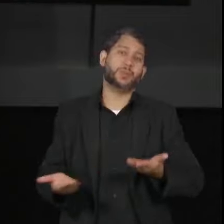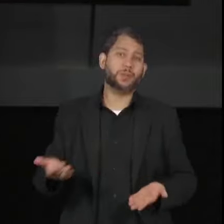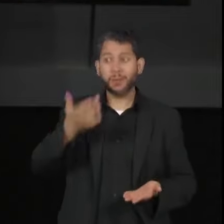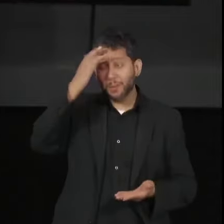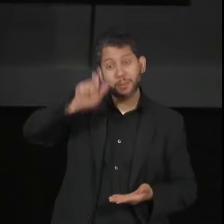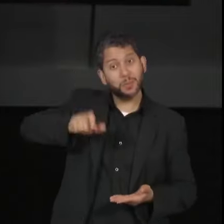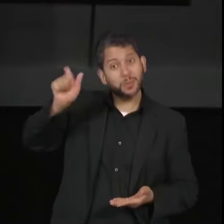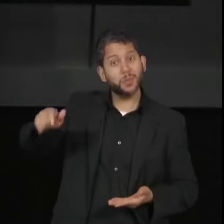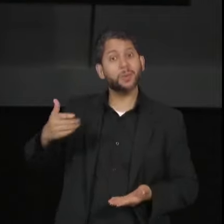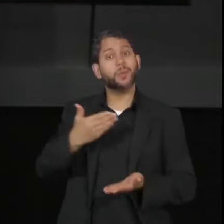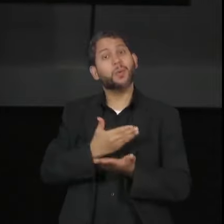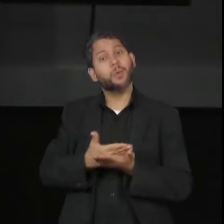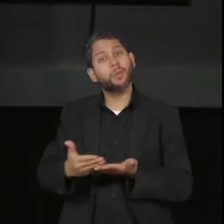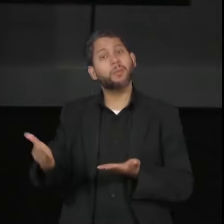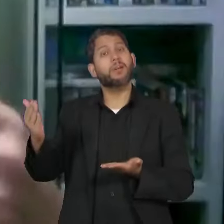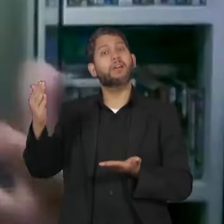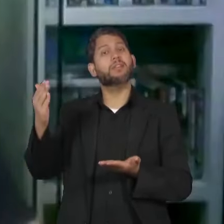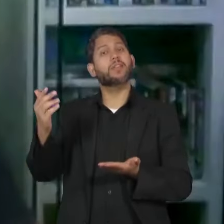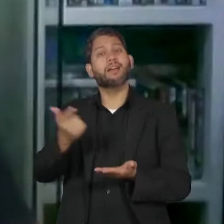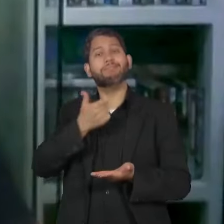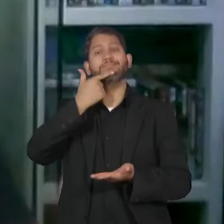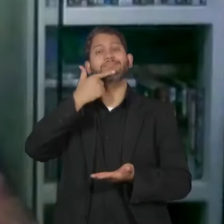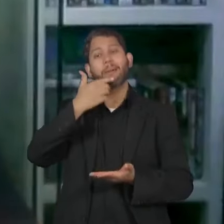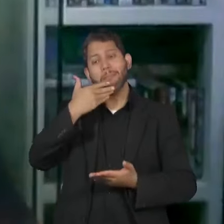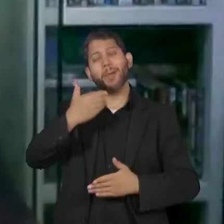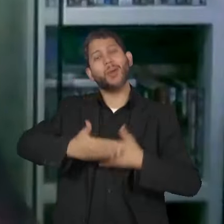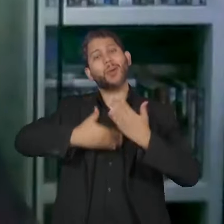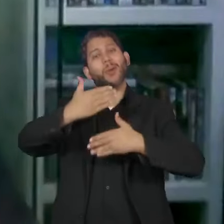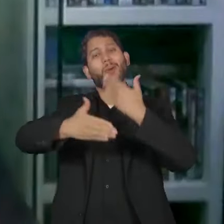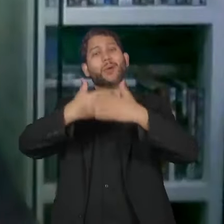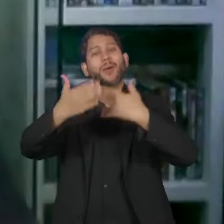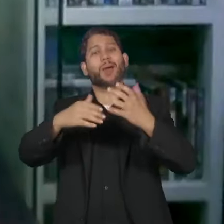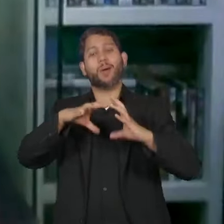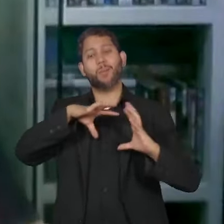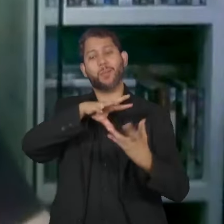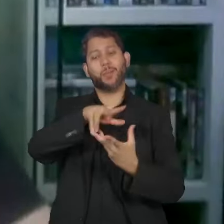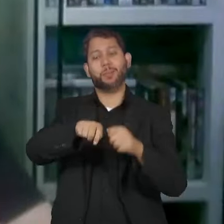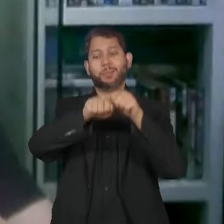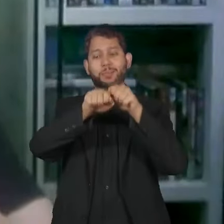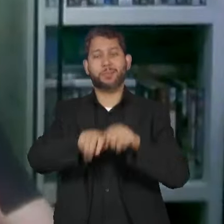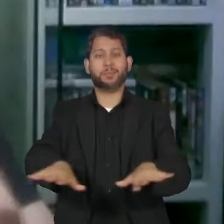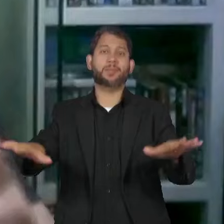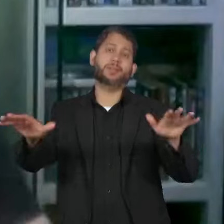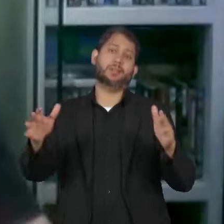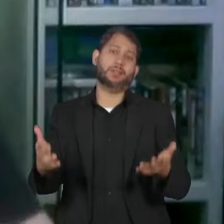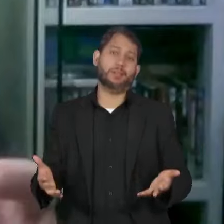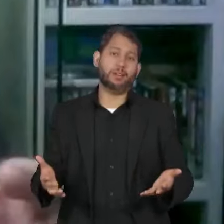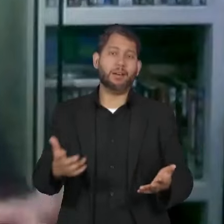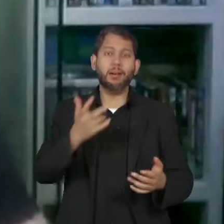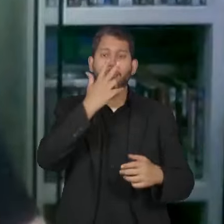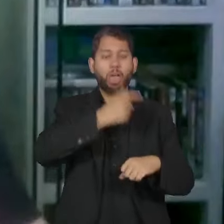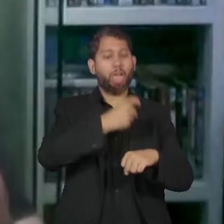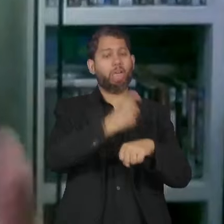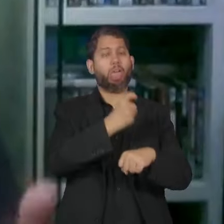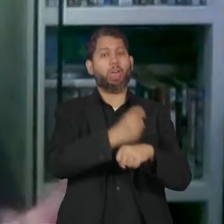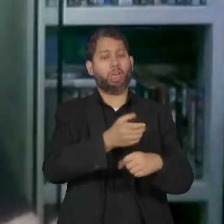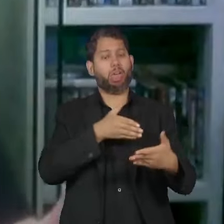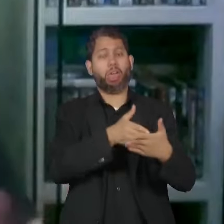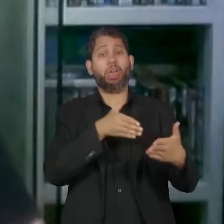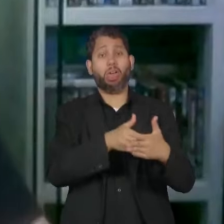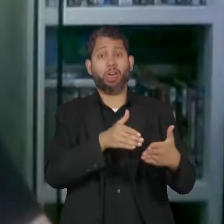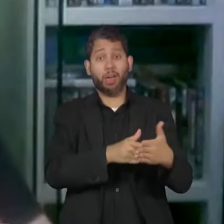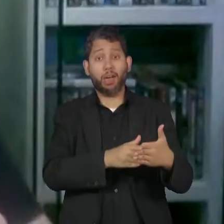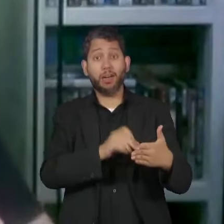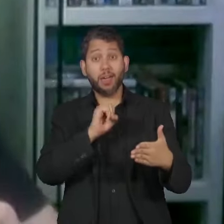começam a ser gentis e assim o mundo funciona muito melhor. Ele acaba derretendo essas barreiras, e